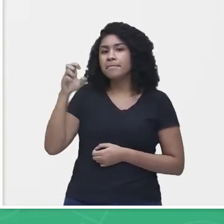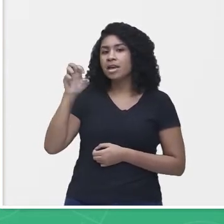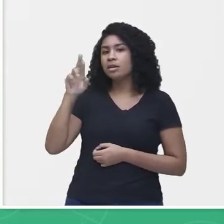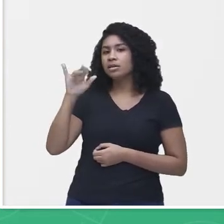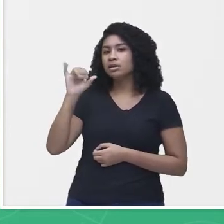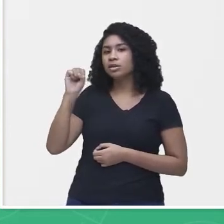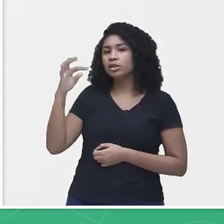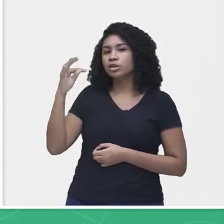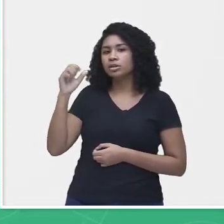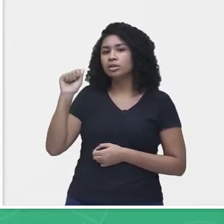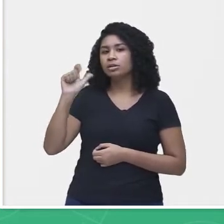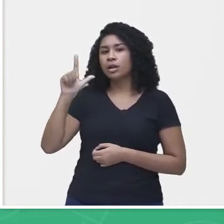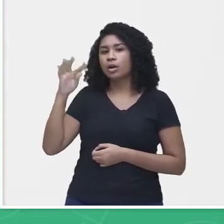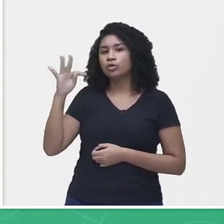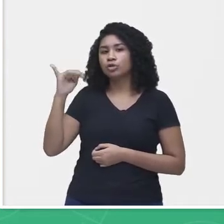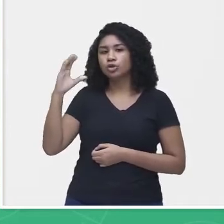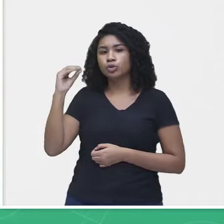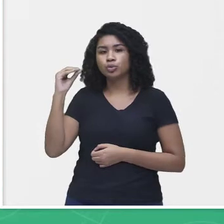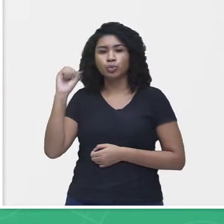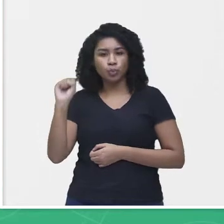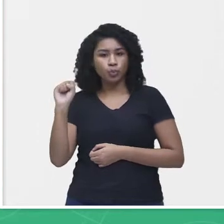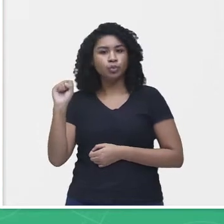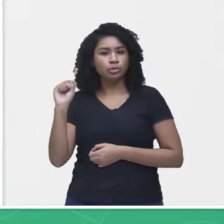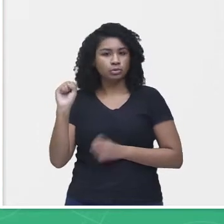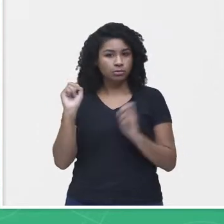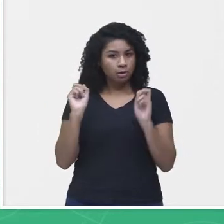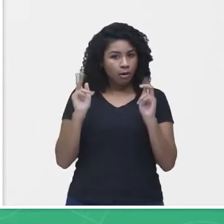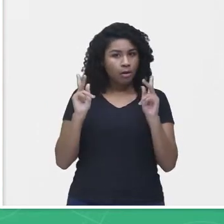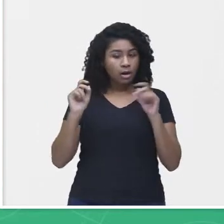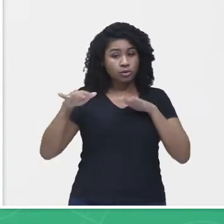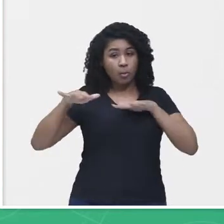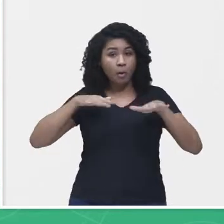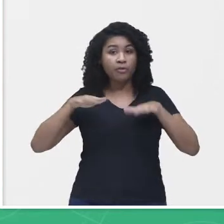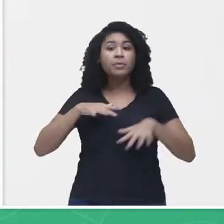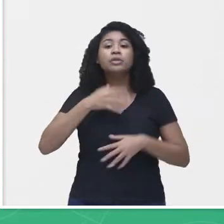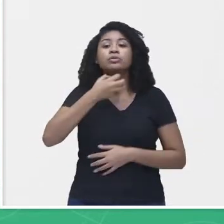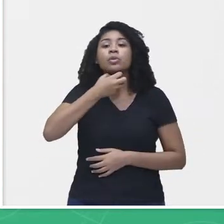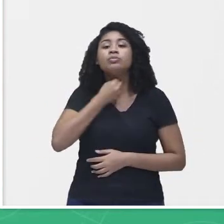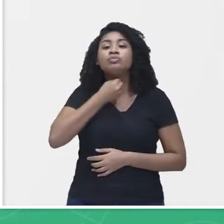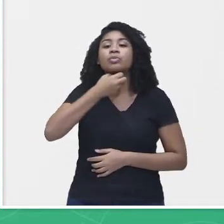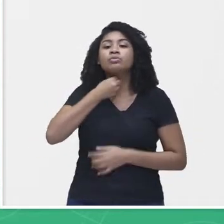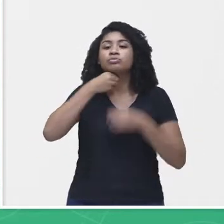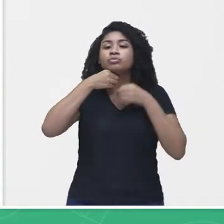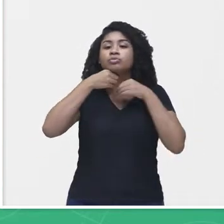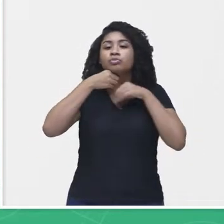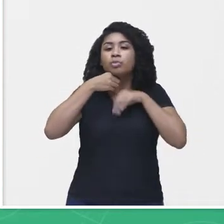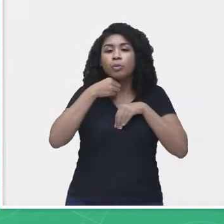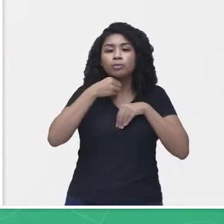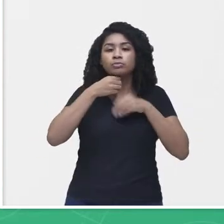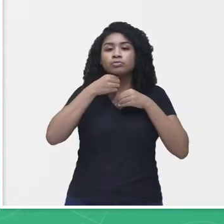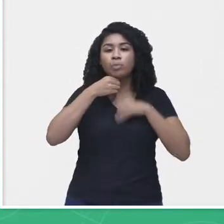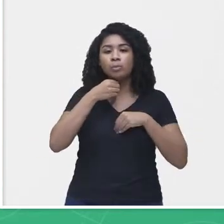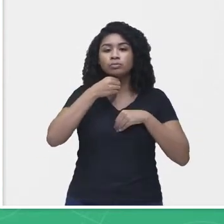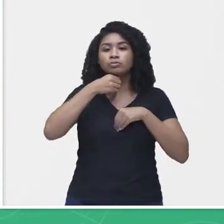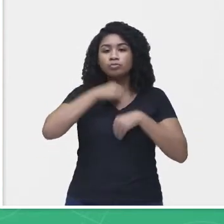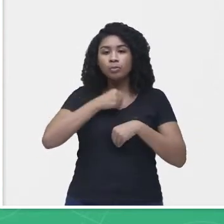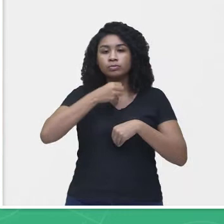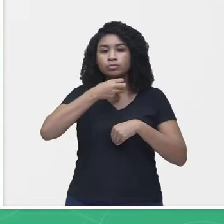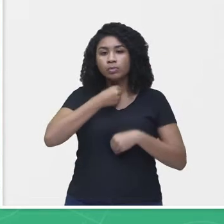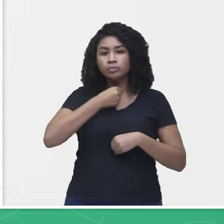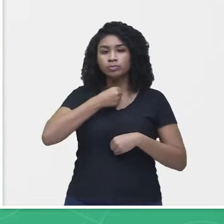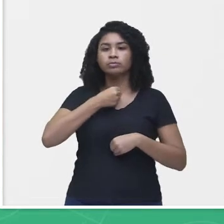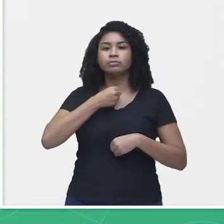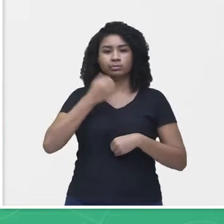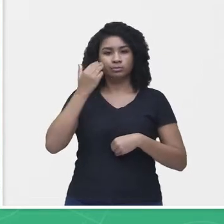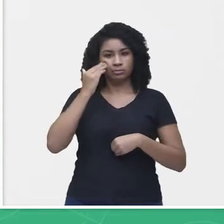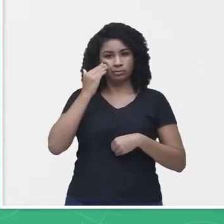ou peristaltismo. Então, quando eu falo de mastigação, ação dos dentes, da língua, o ato